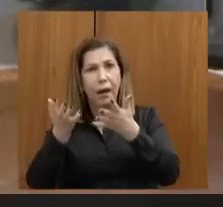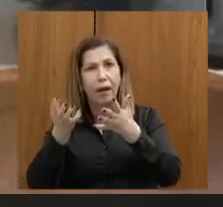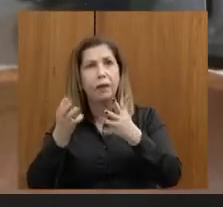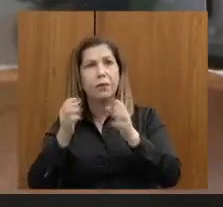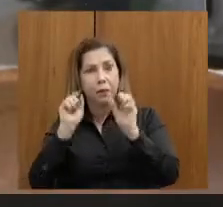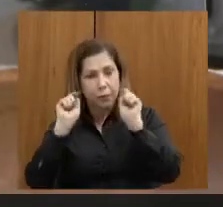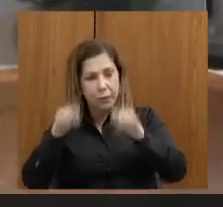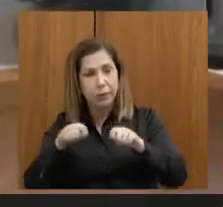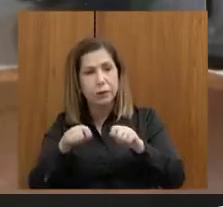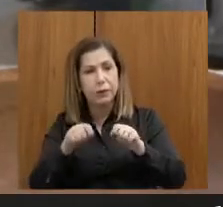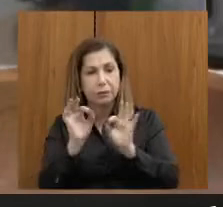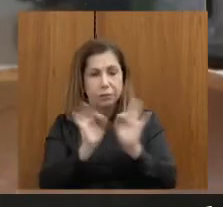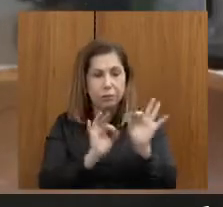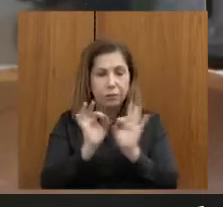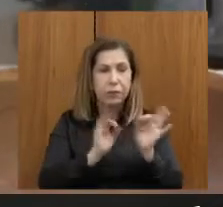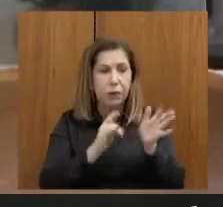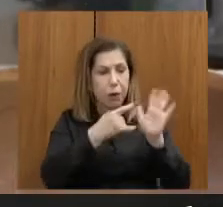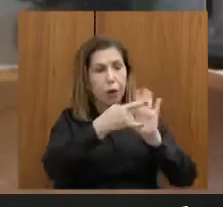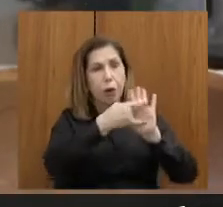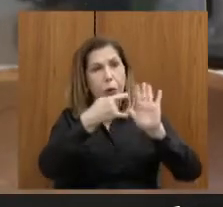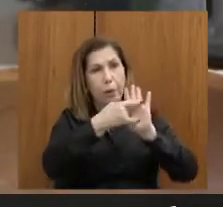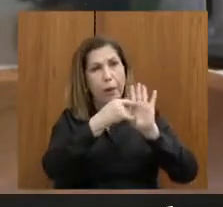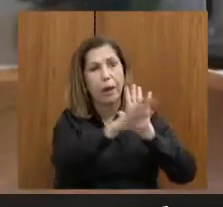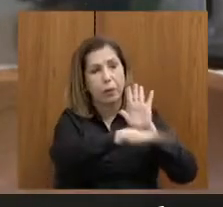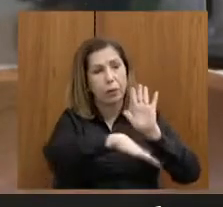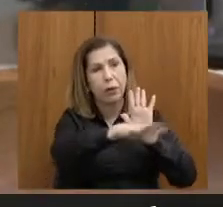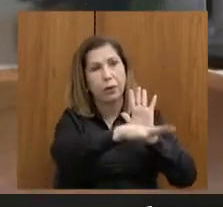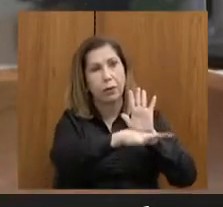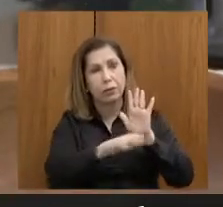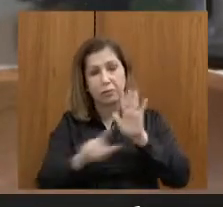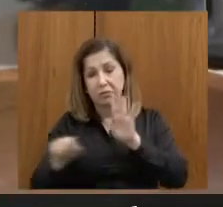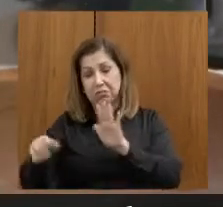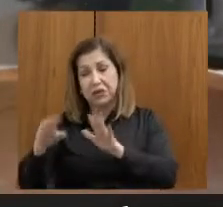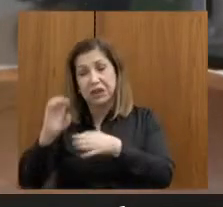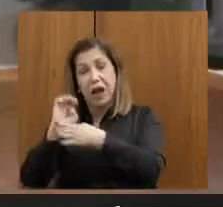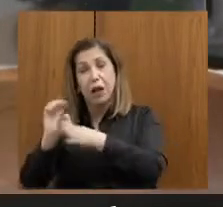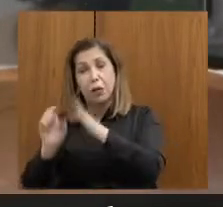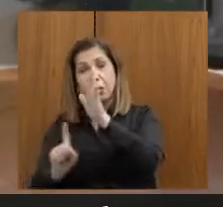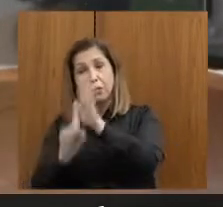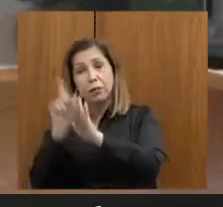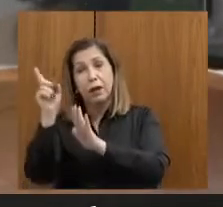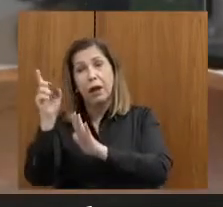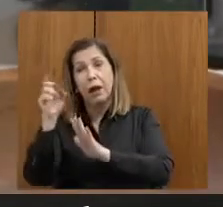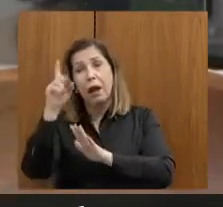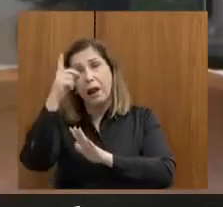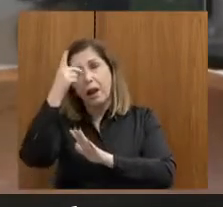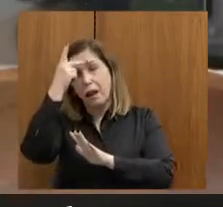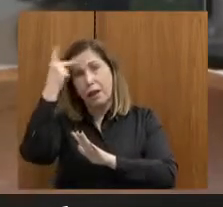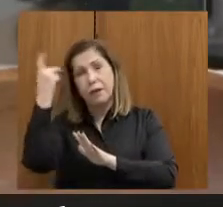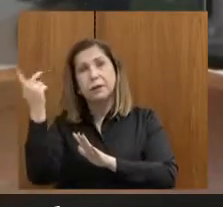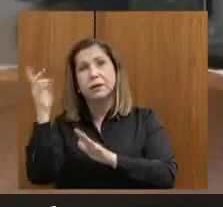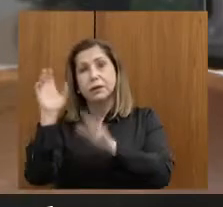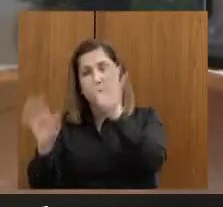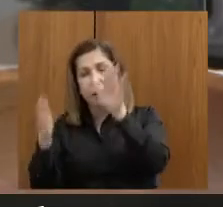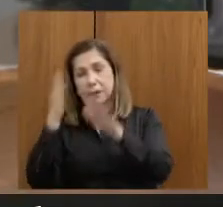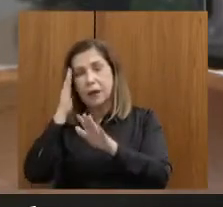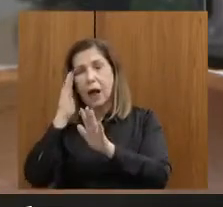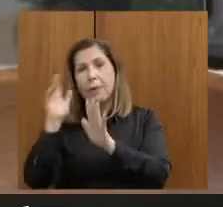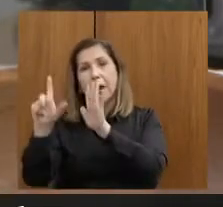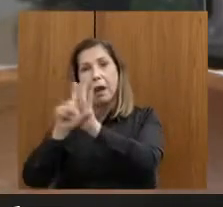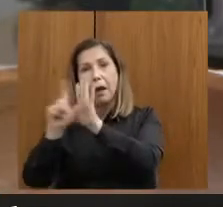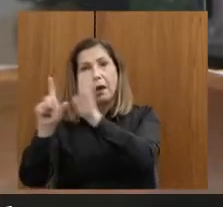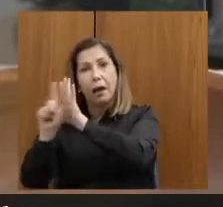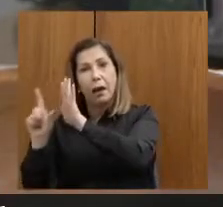regularizar qualquer território ele cria leis E cria leis para regularizar os patrimônios